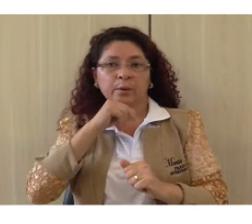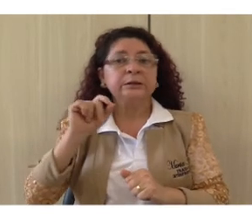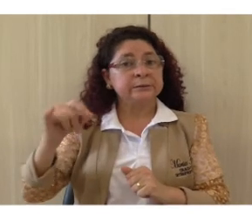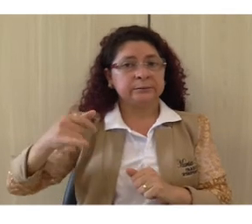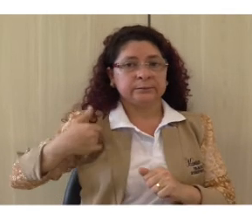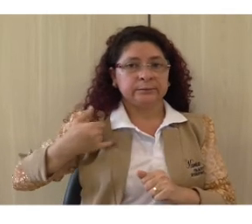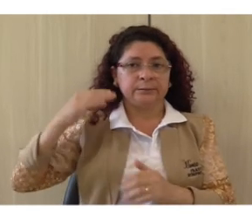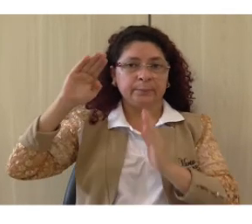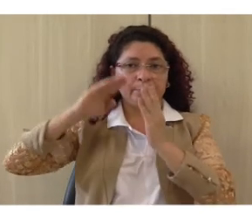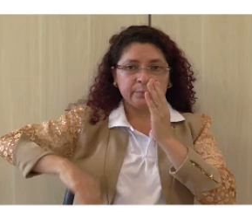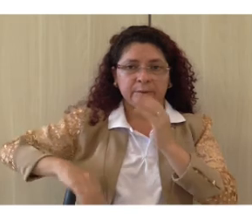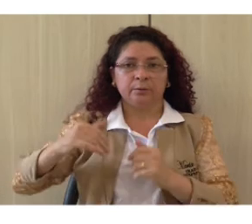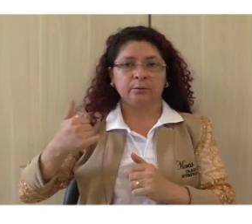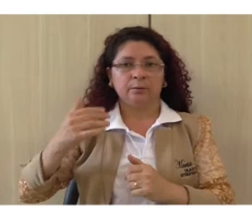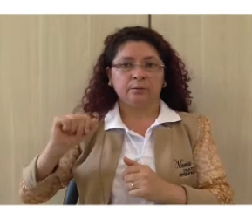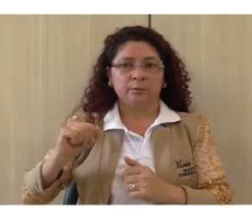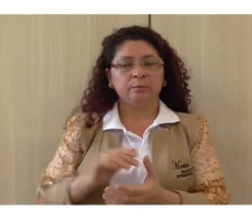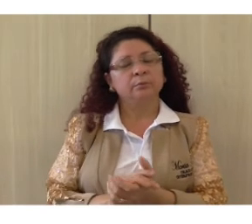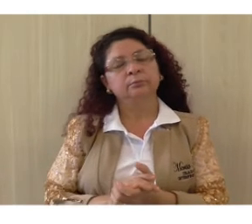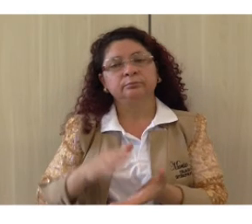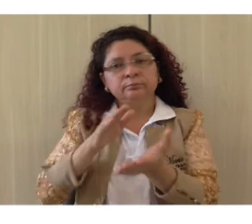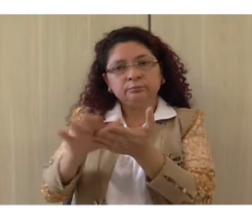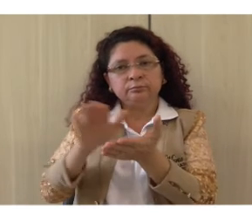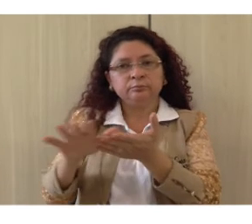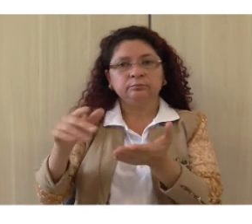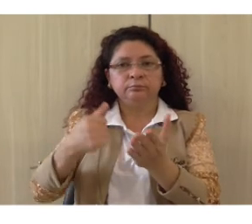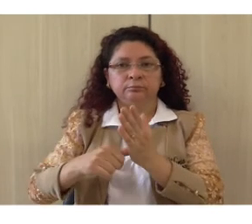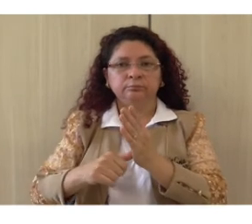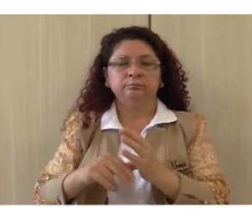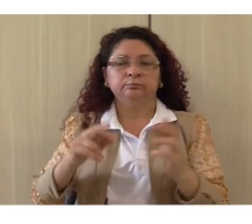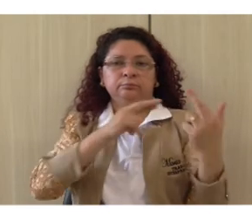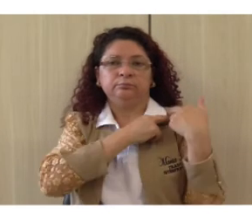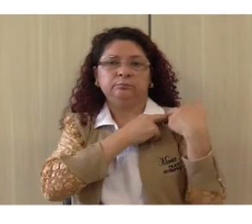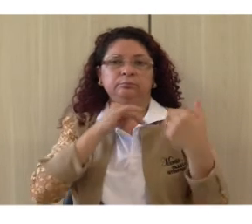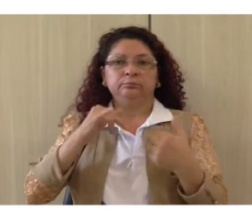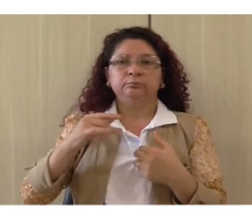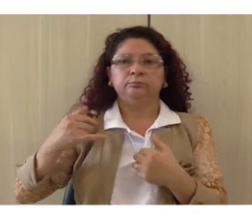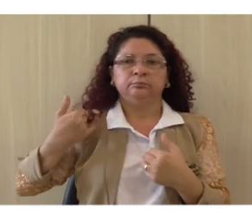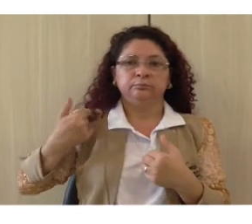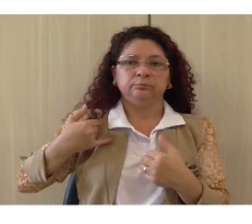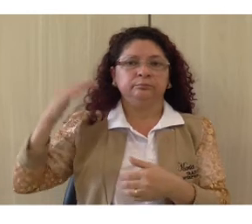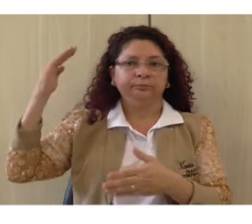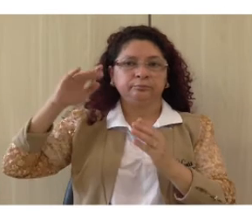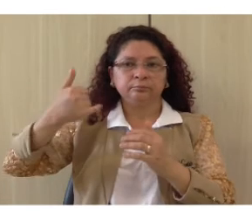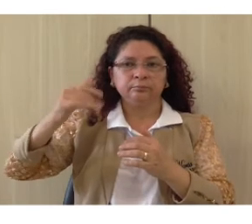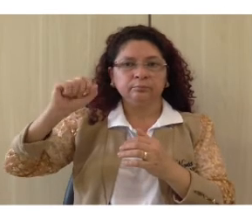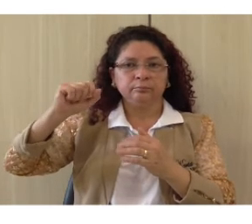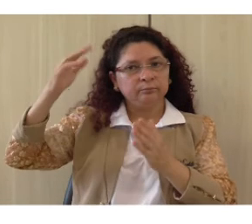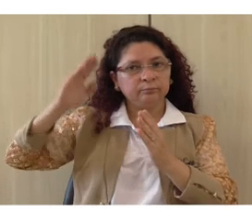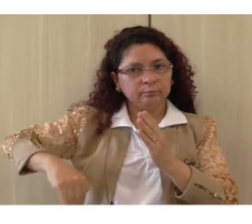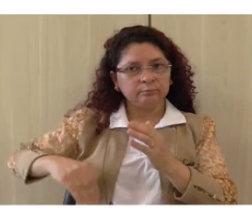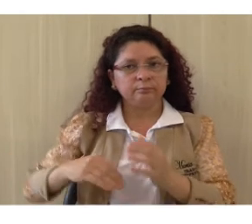documento de identidade, original e cópia. B. Responsável legal, se menor, munido de documento de identidade com